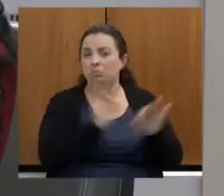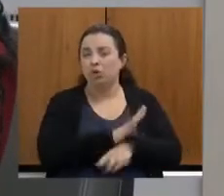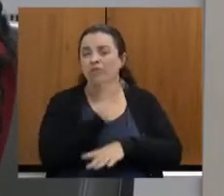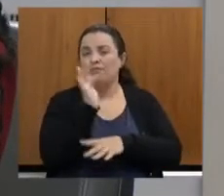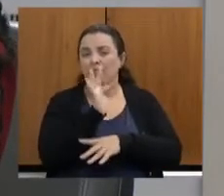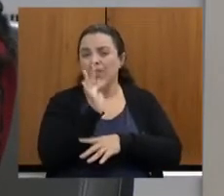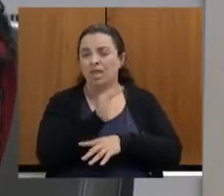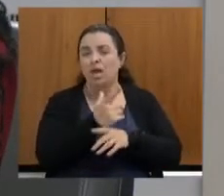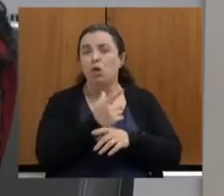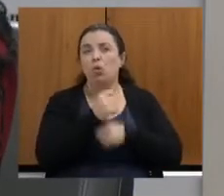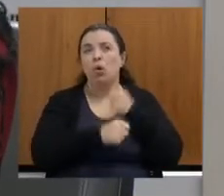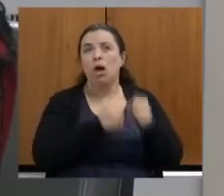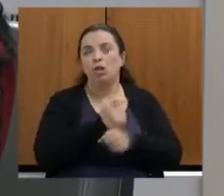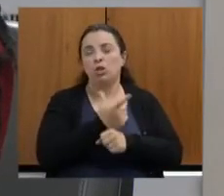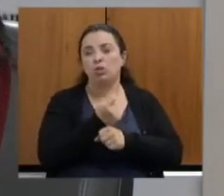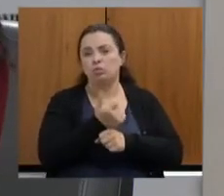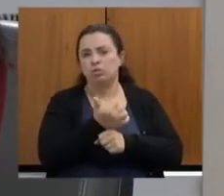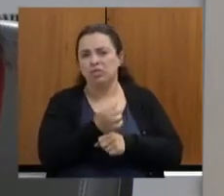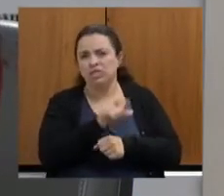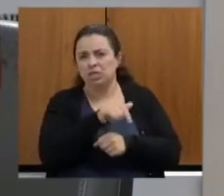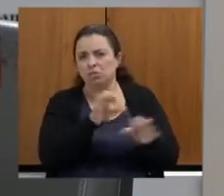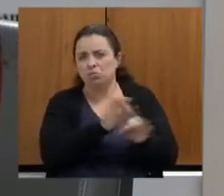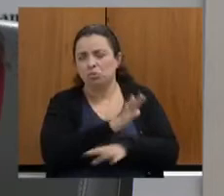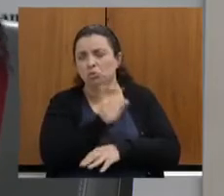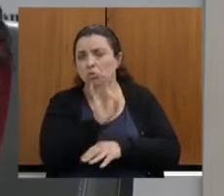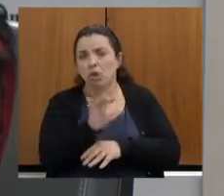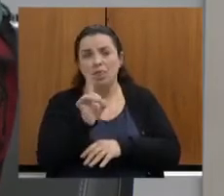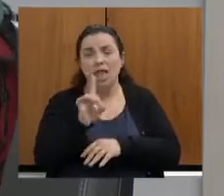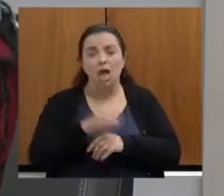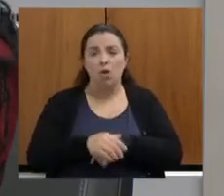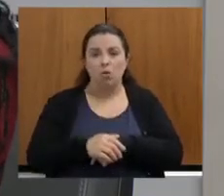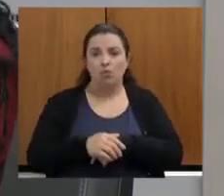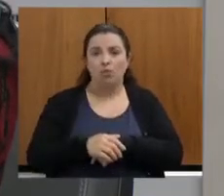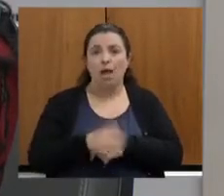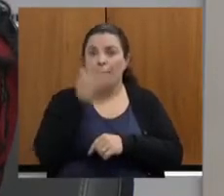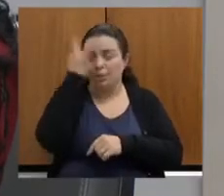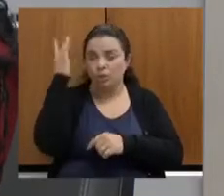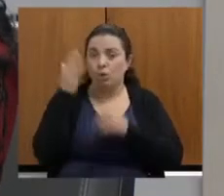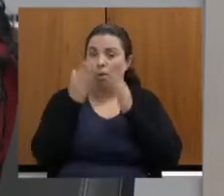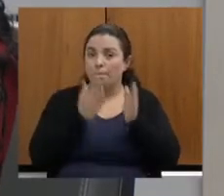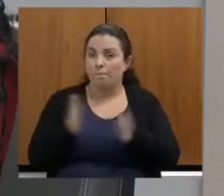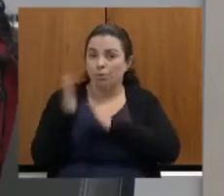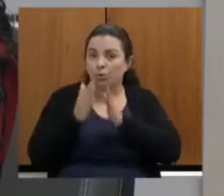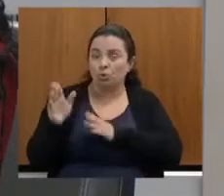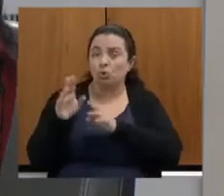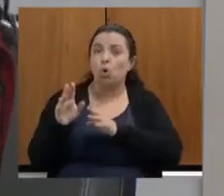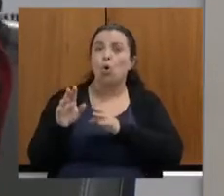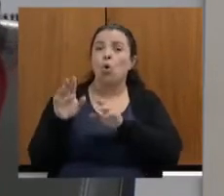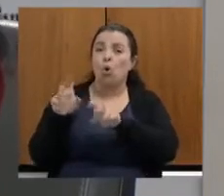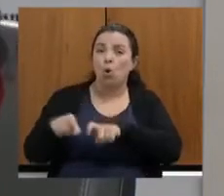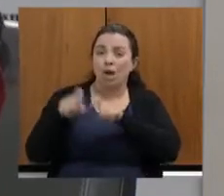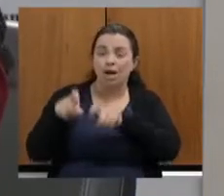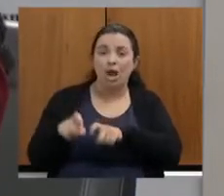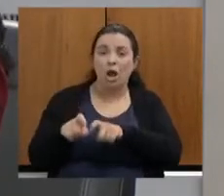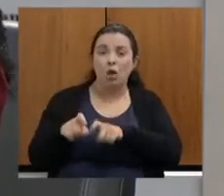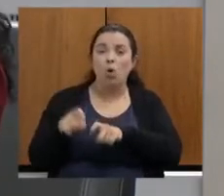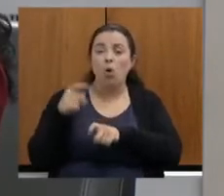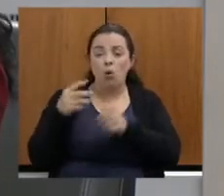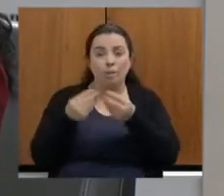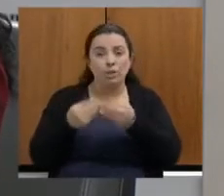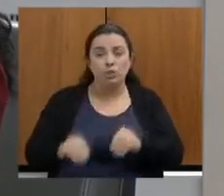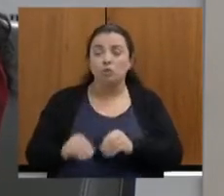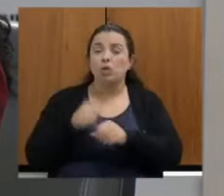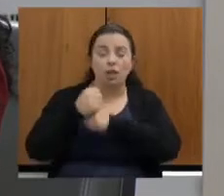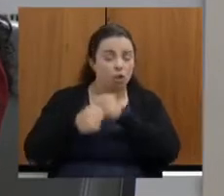2016 não porque o dano do produtor rural ele é contínuo ele é a Anna a Anna Lu manda ouvir esse desespero